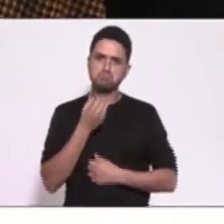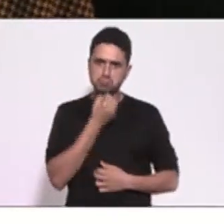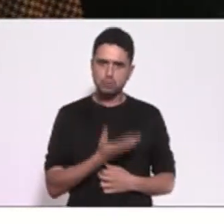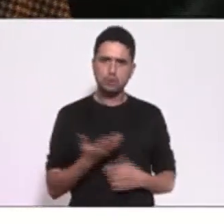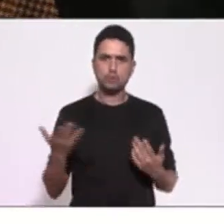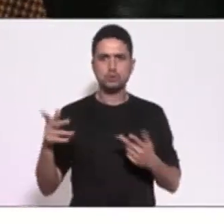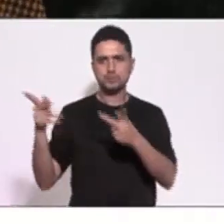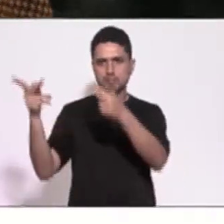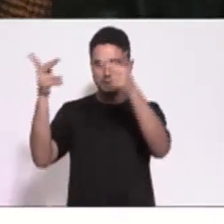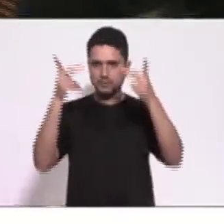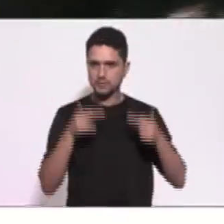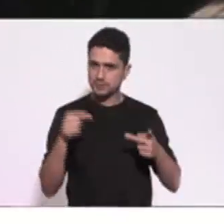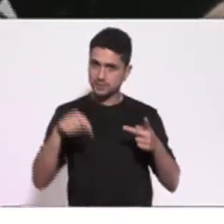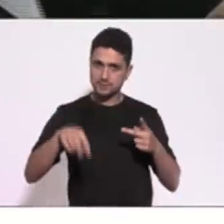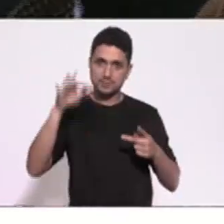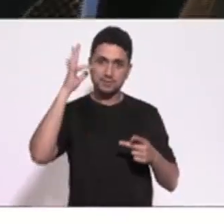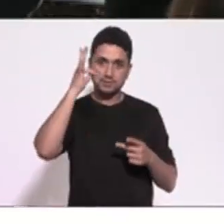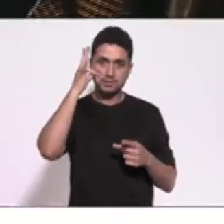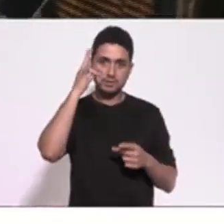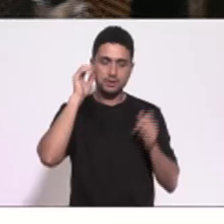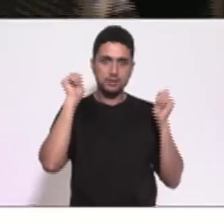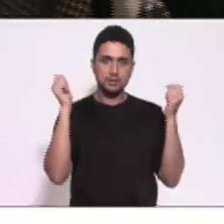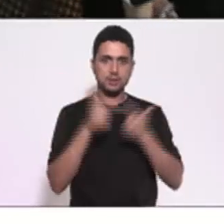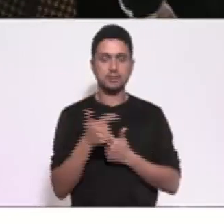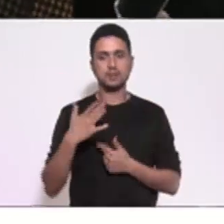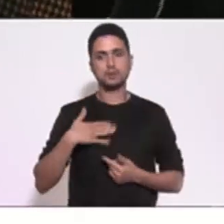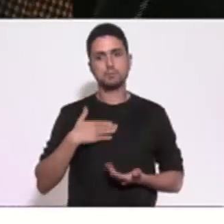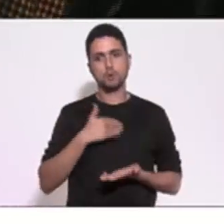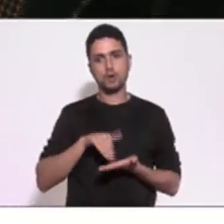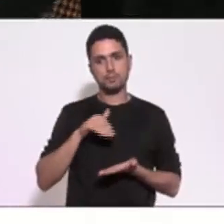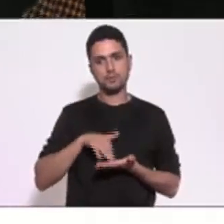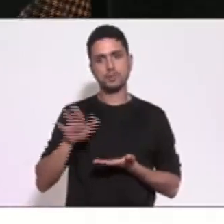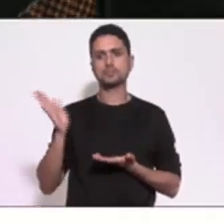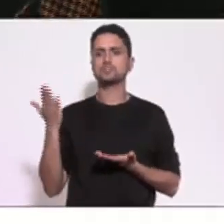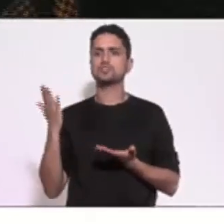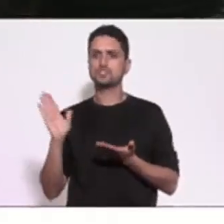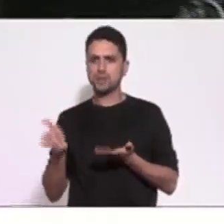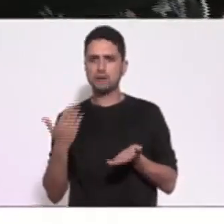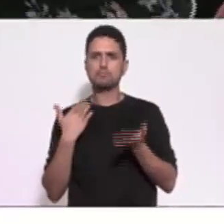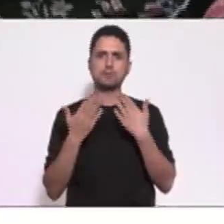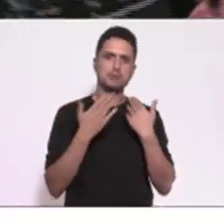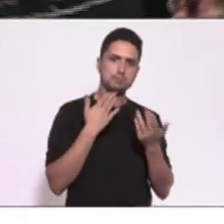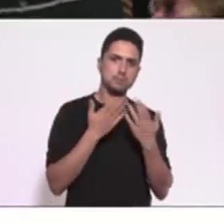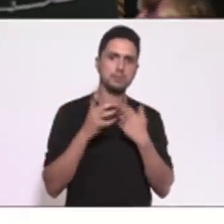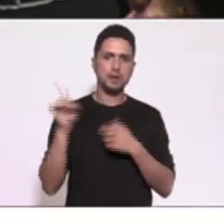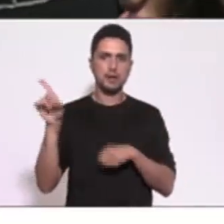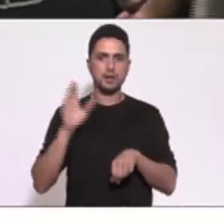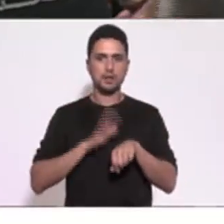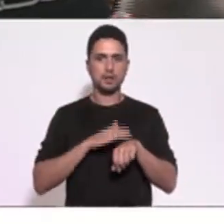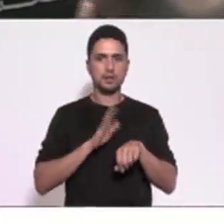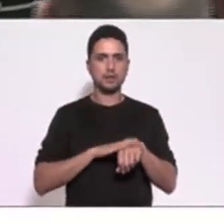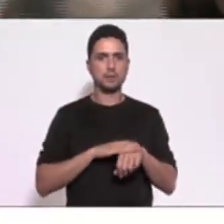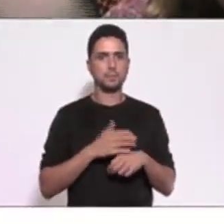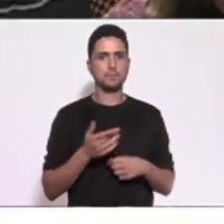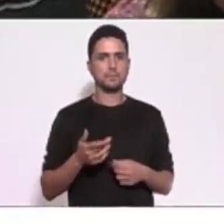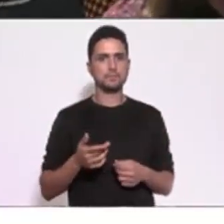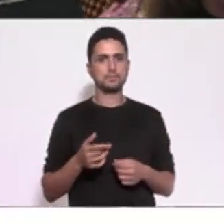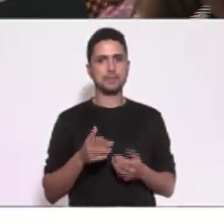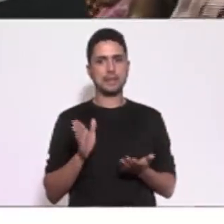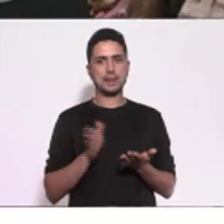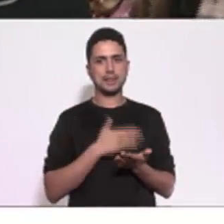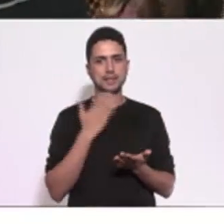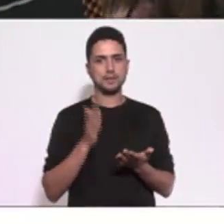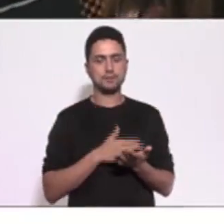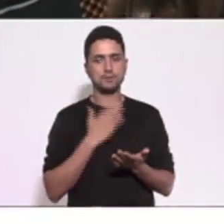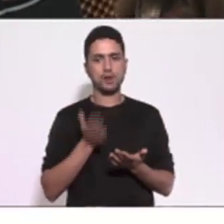a Alerj, inclusive, passou no meu gabinete, e é importante, ela é a autora do livro Um Defeito de Cor,